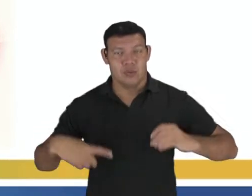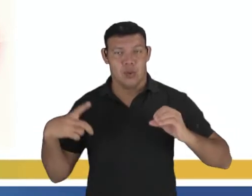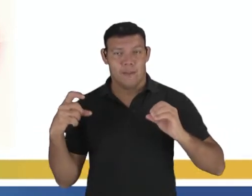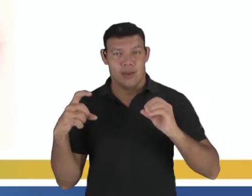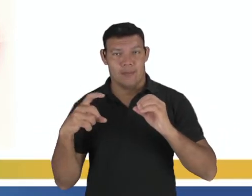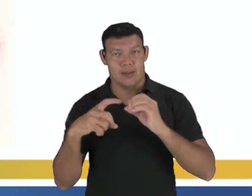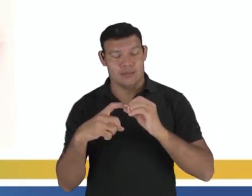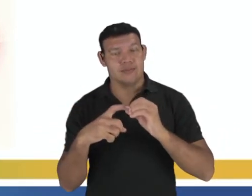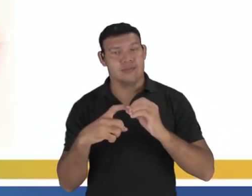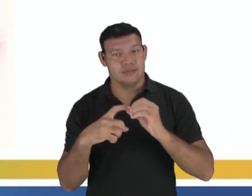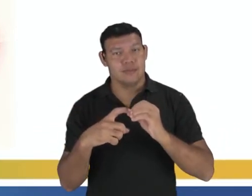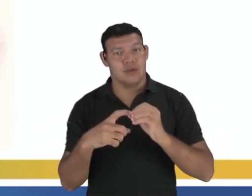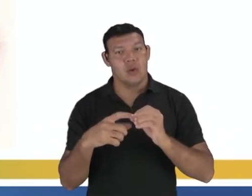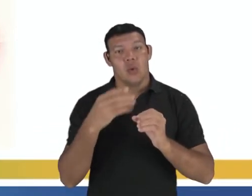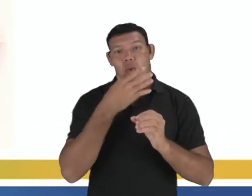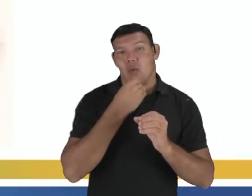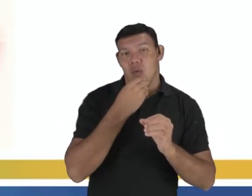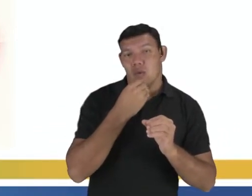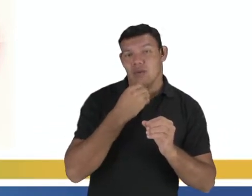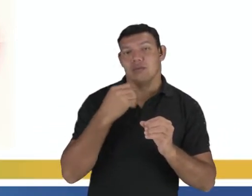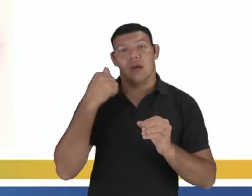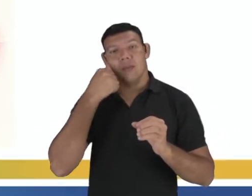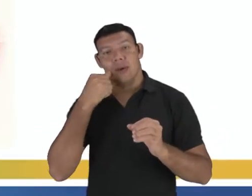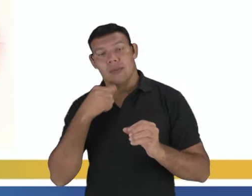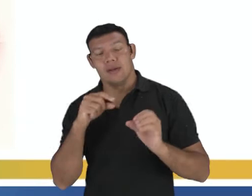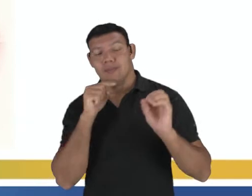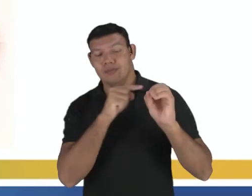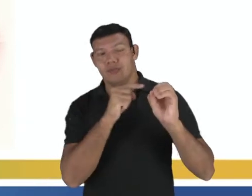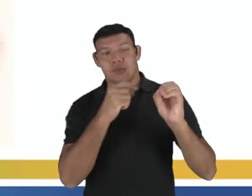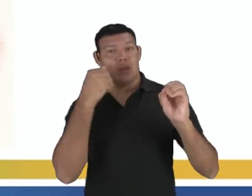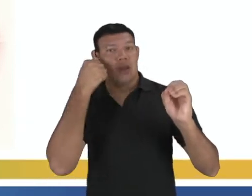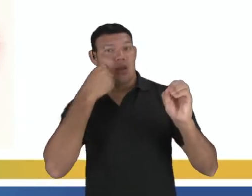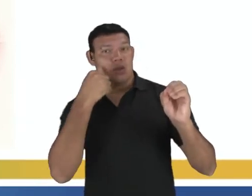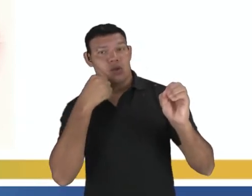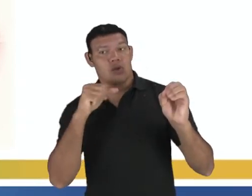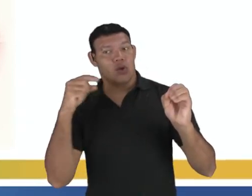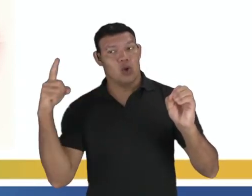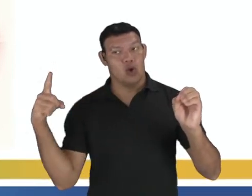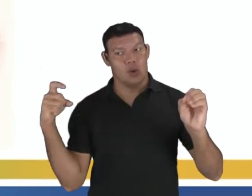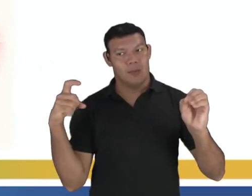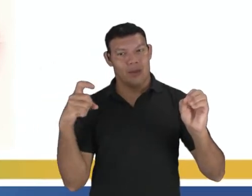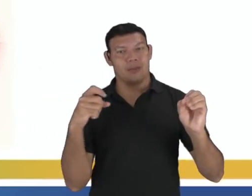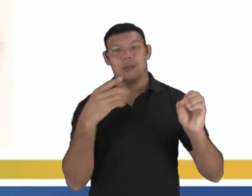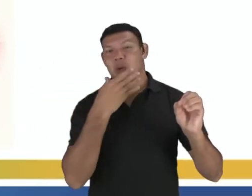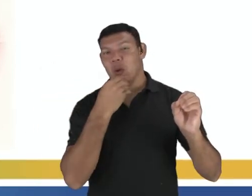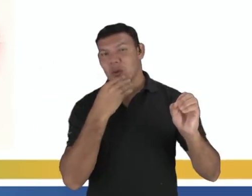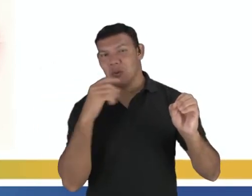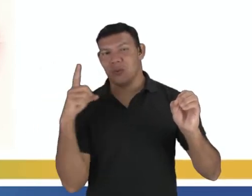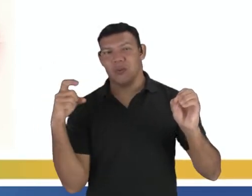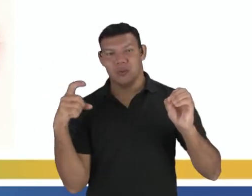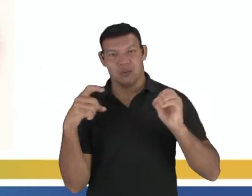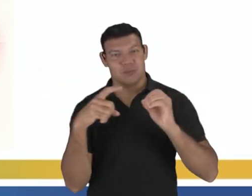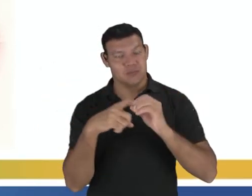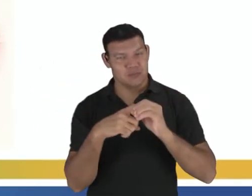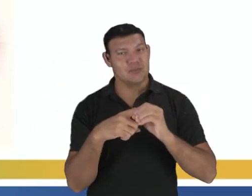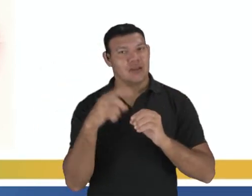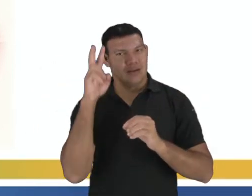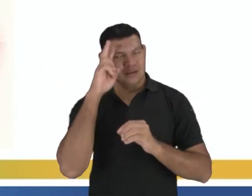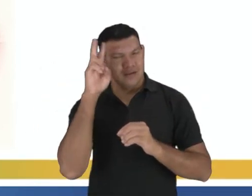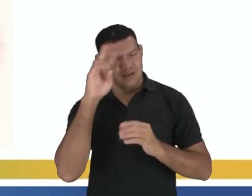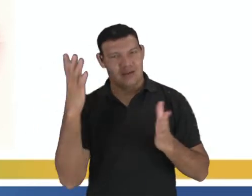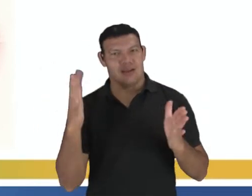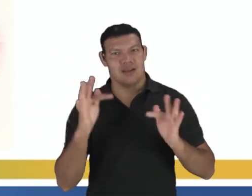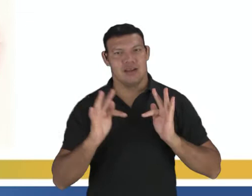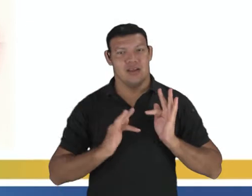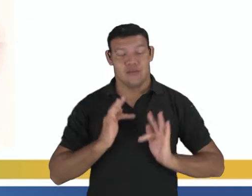fecundação é o encontro dos gametas masculino e feminina que ocorre lá nas tubas uterinas e lembra lá da aula de anatomia do sistema reprodutor feminino